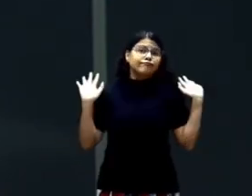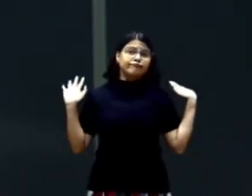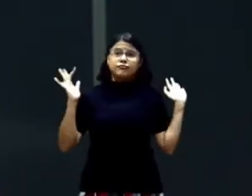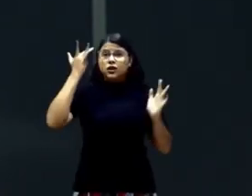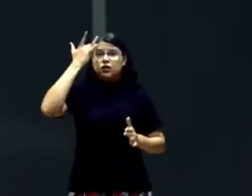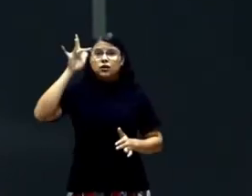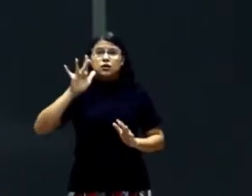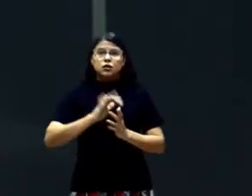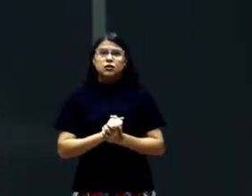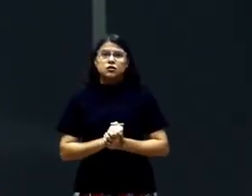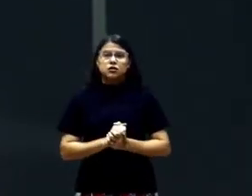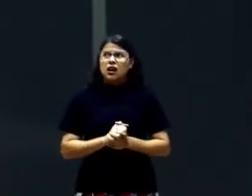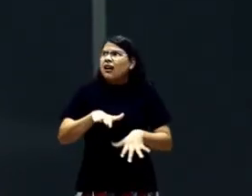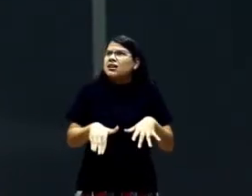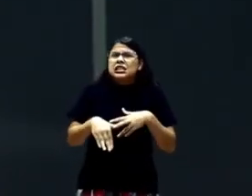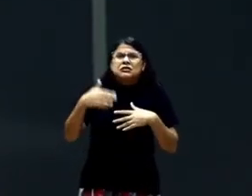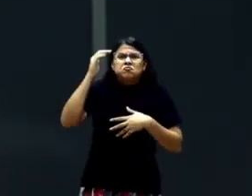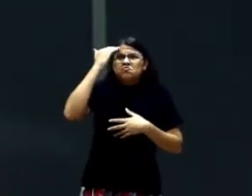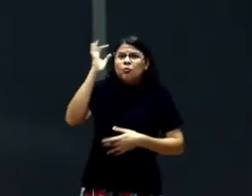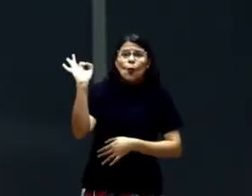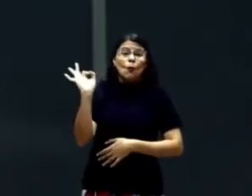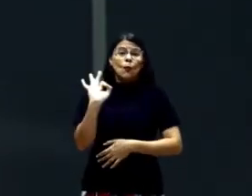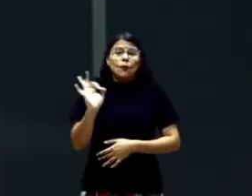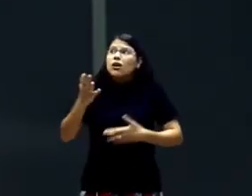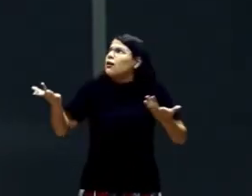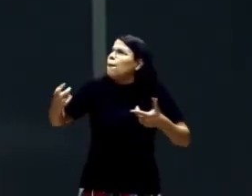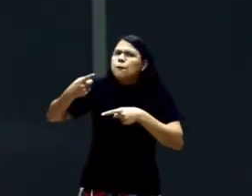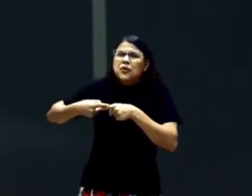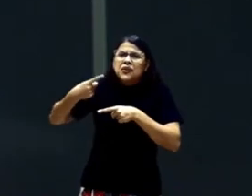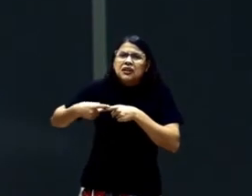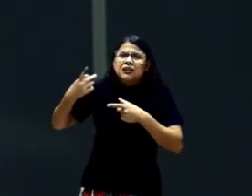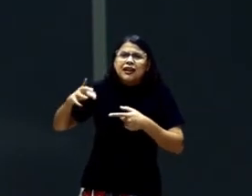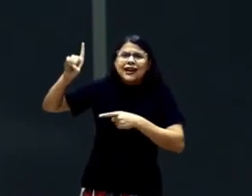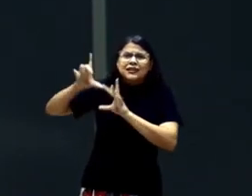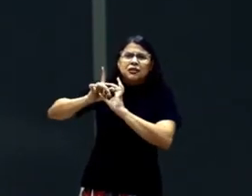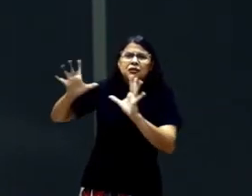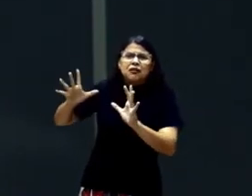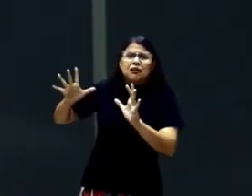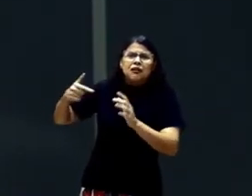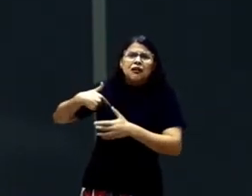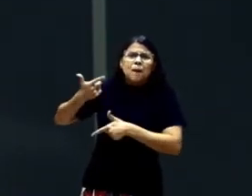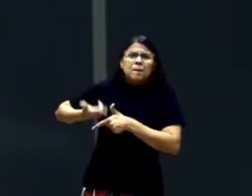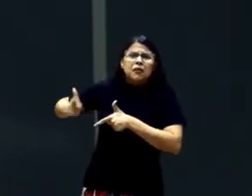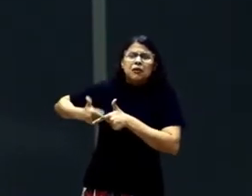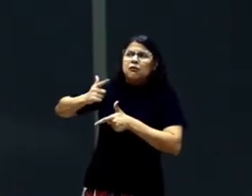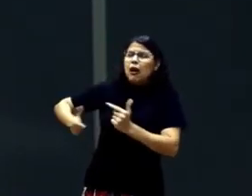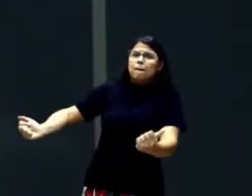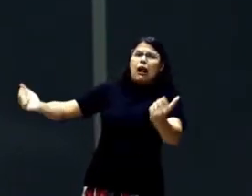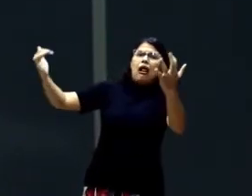é até ilógico. Por que Deus está fazendo isso comigo?